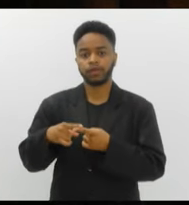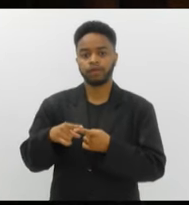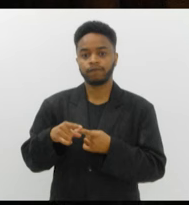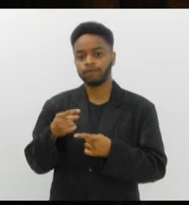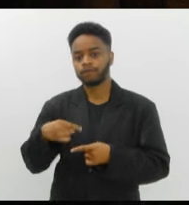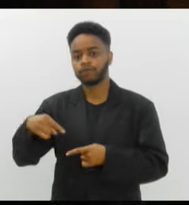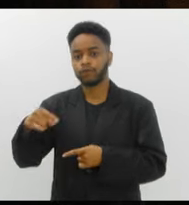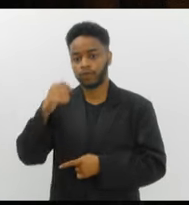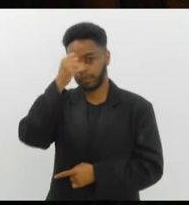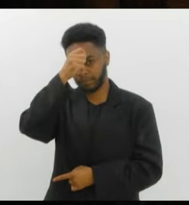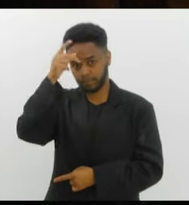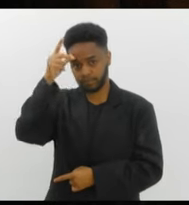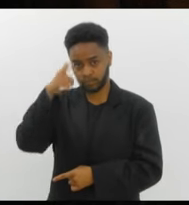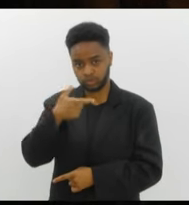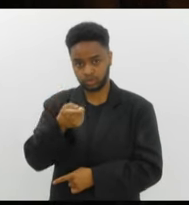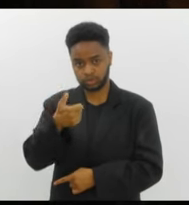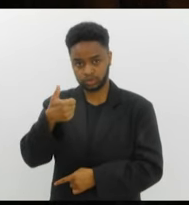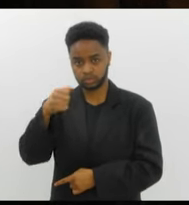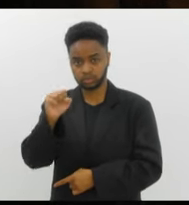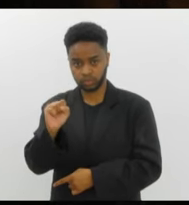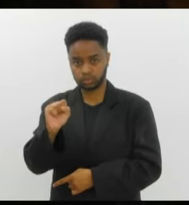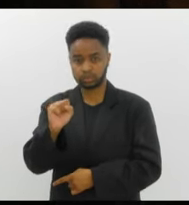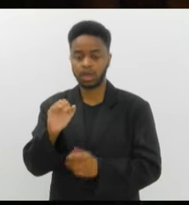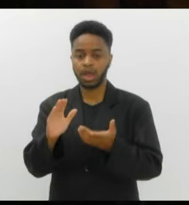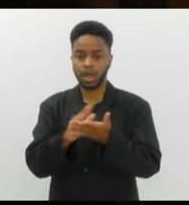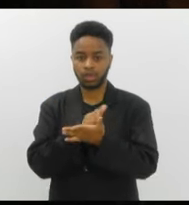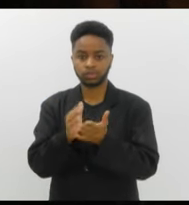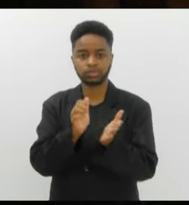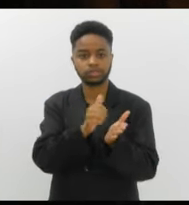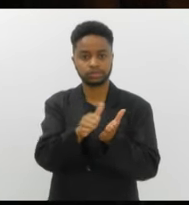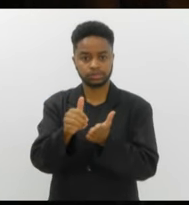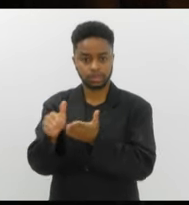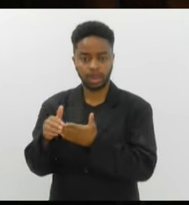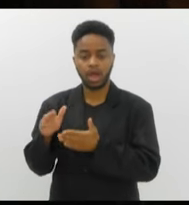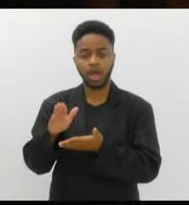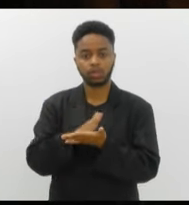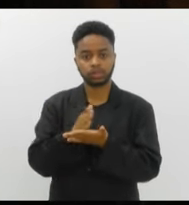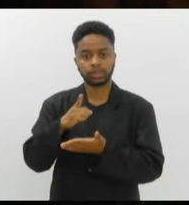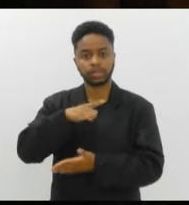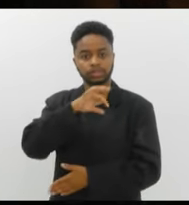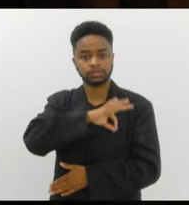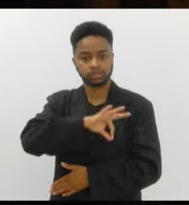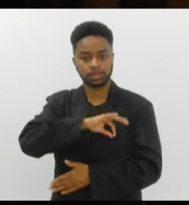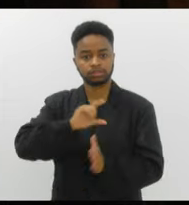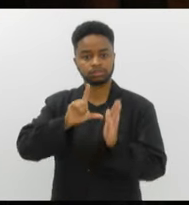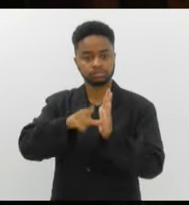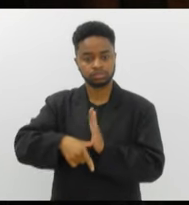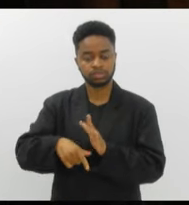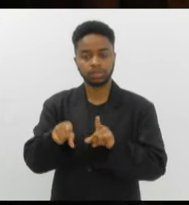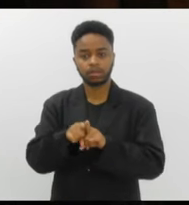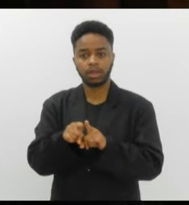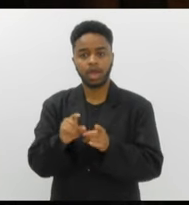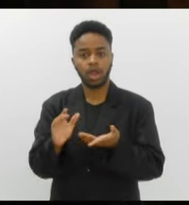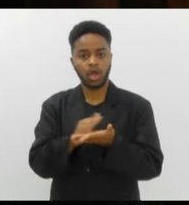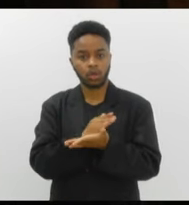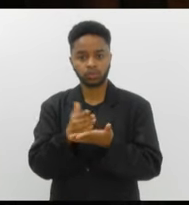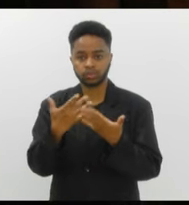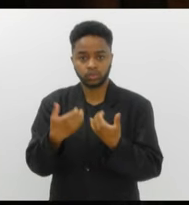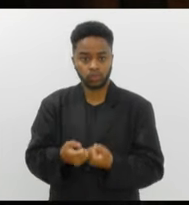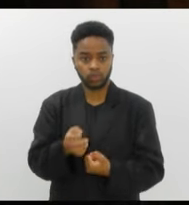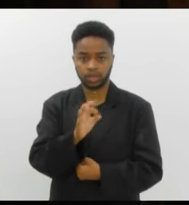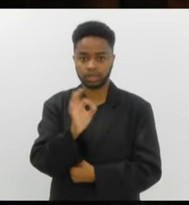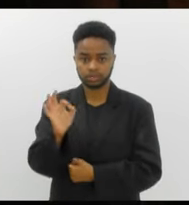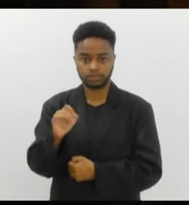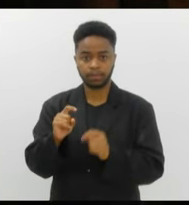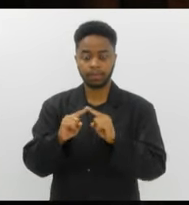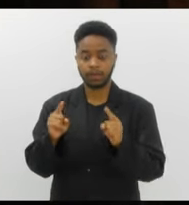em 2018, muitos demitidos, muitos com salário atrasado, muitos sem receber, foram